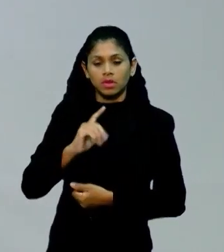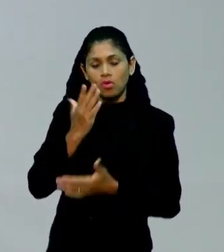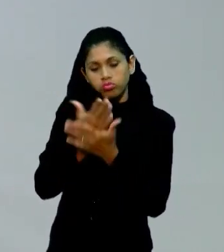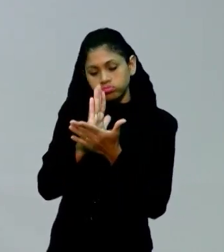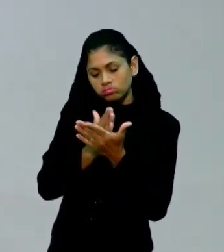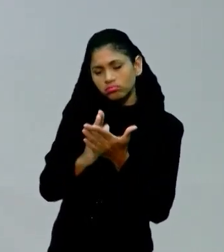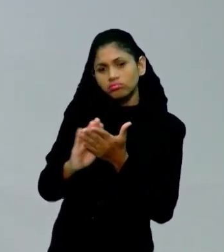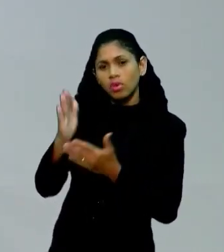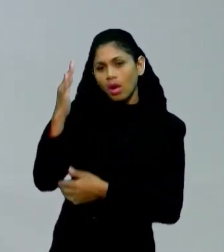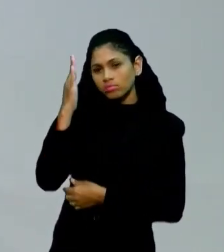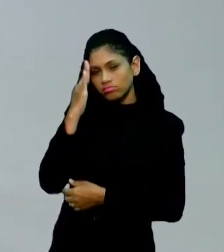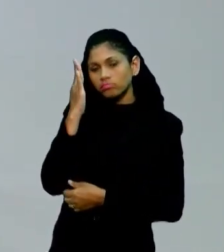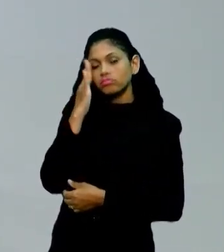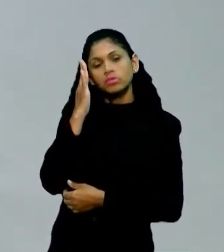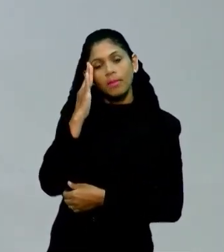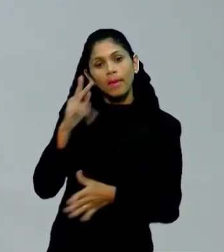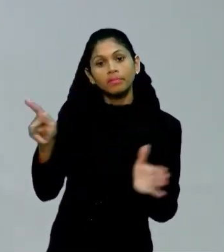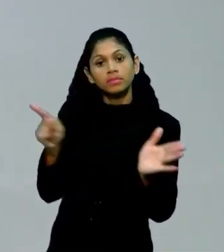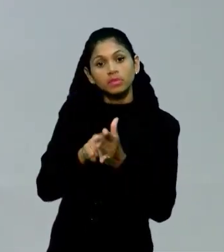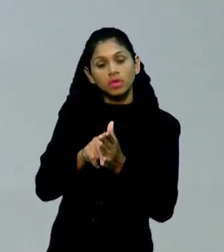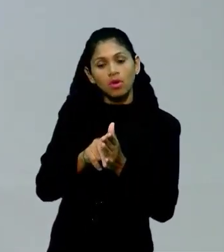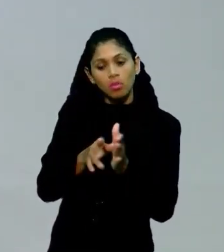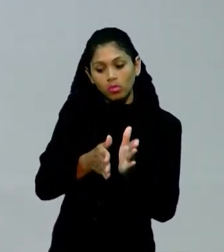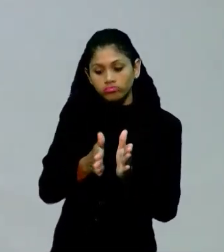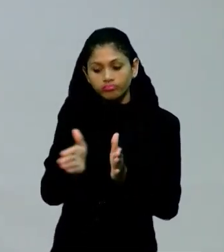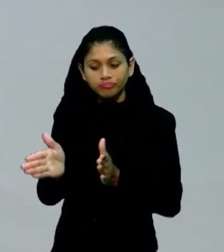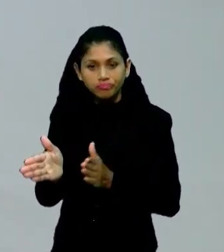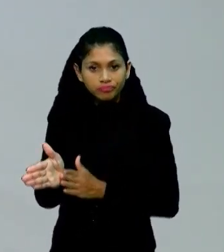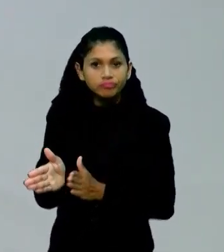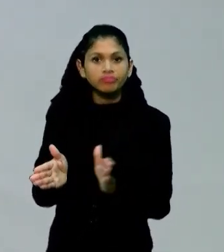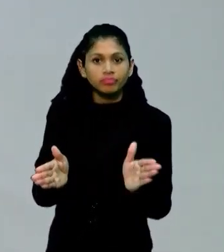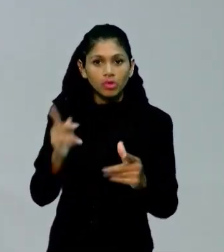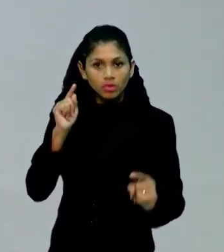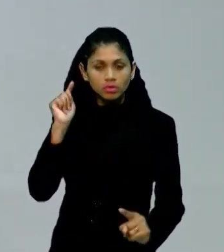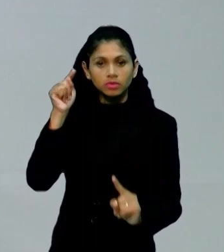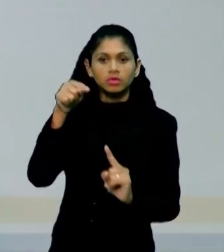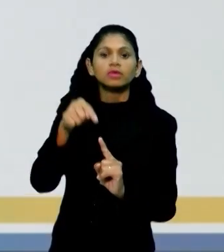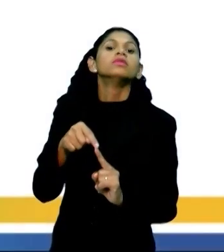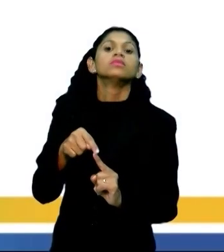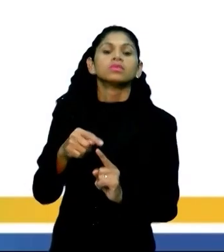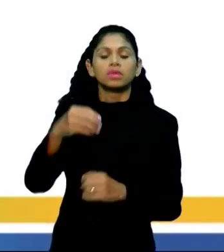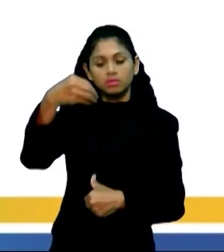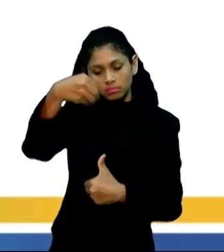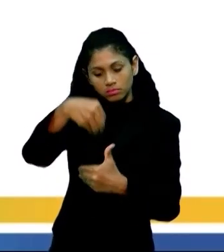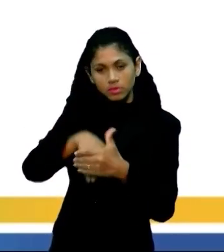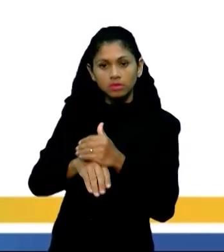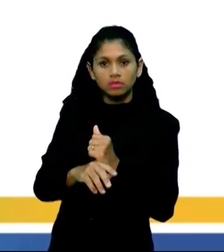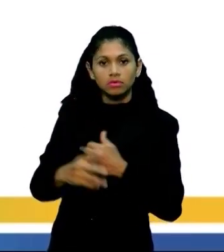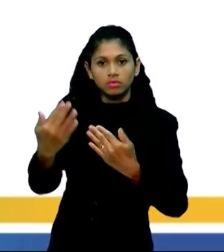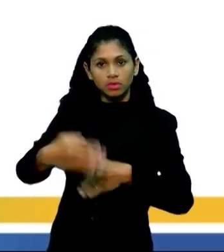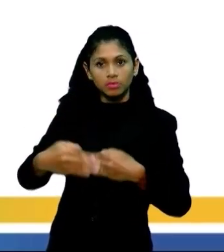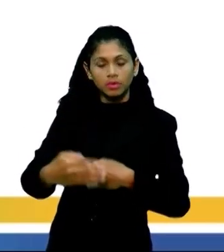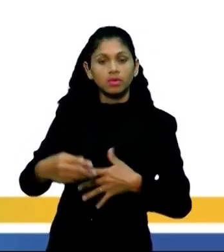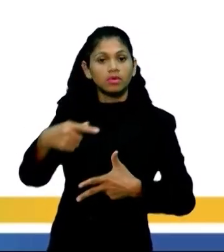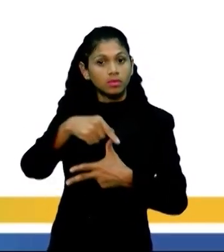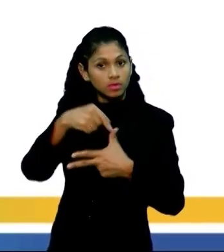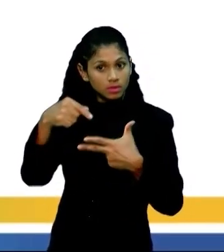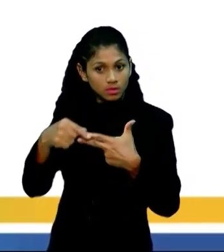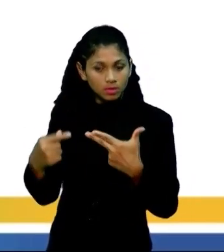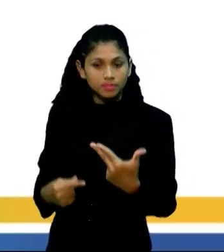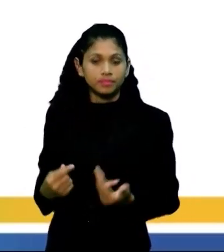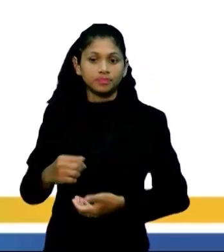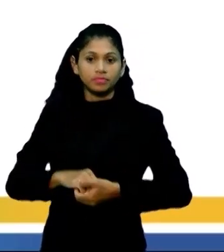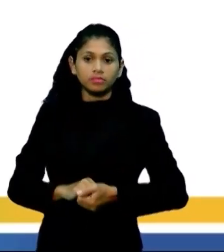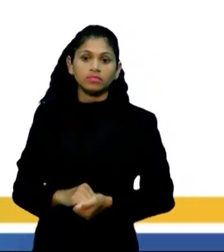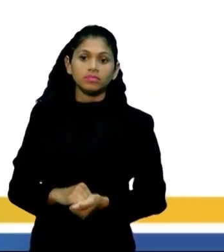saberes próprios alguns direcionamentos que a gente vai buscar identificar dentro da prova do Enem então foco na tela que a gente vai entender agora